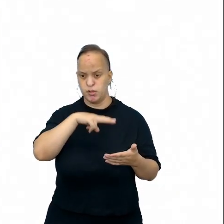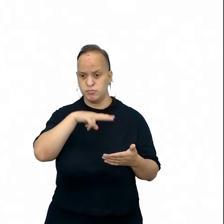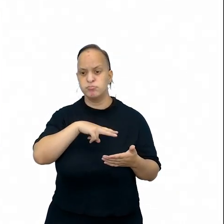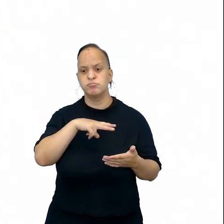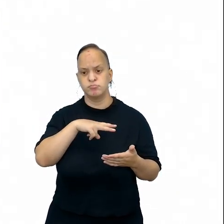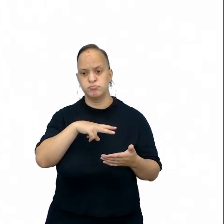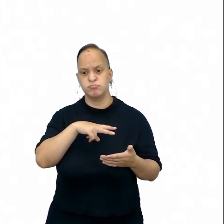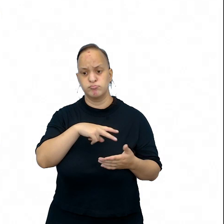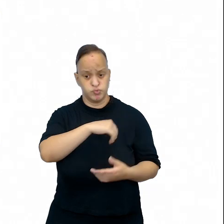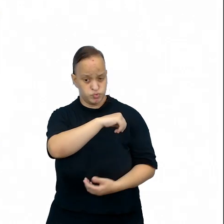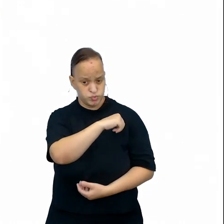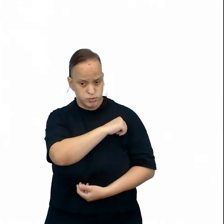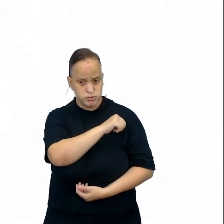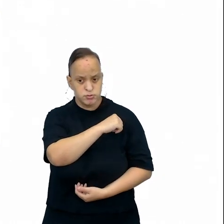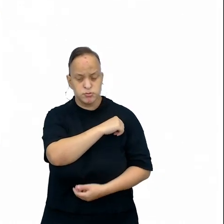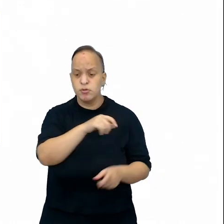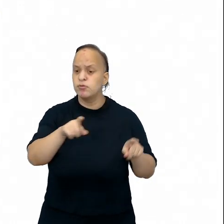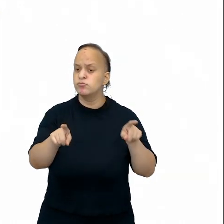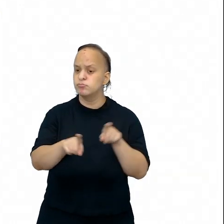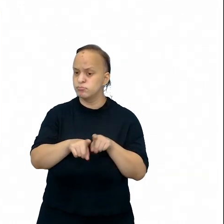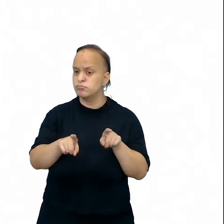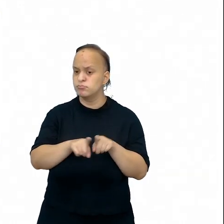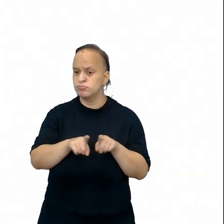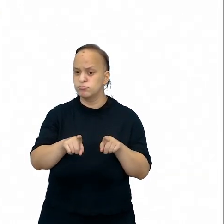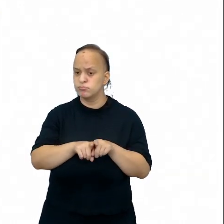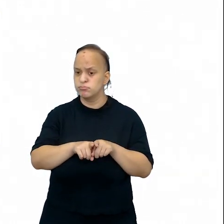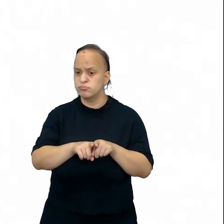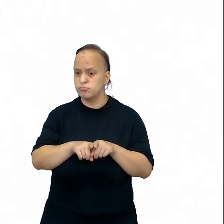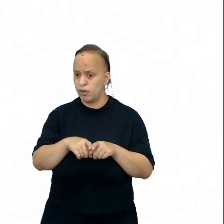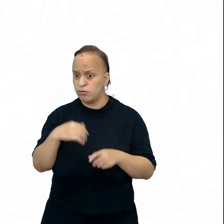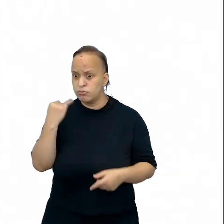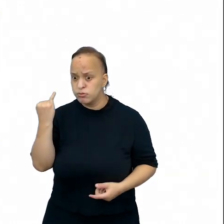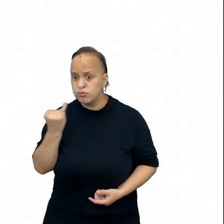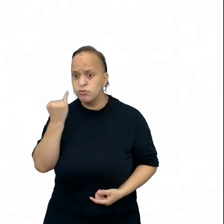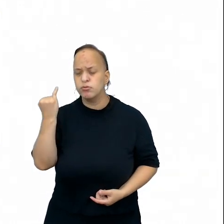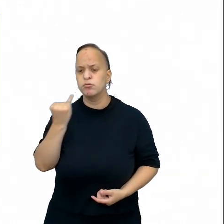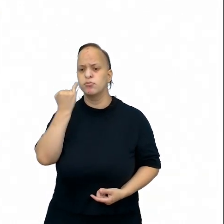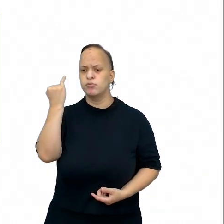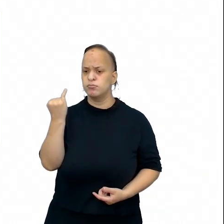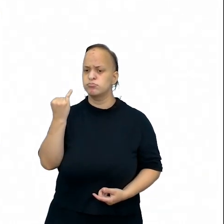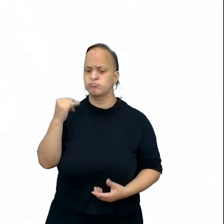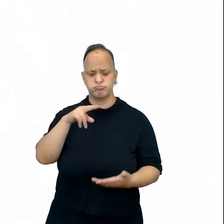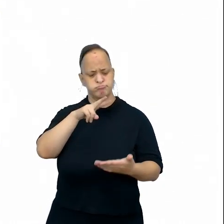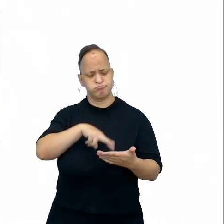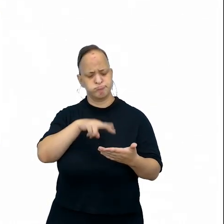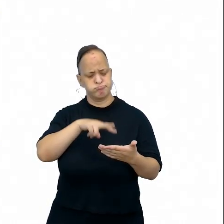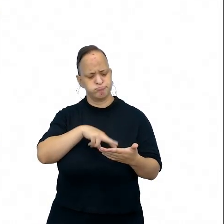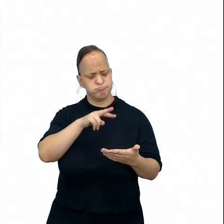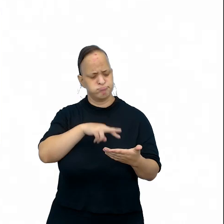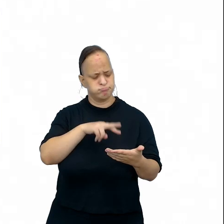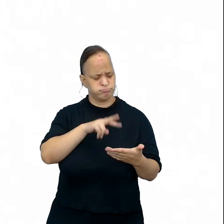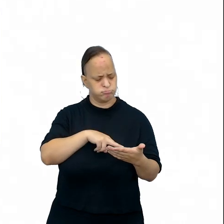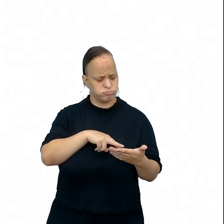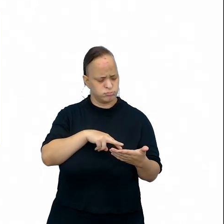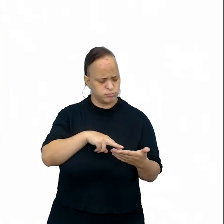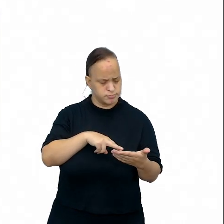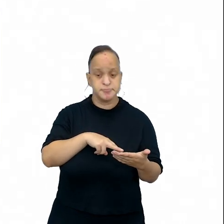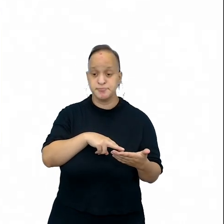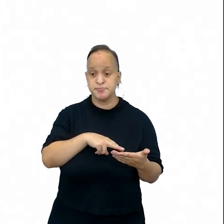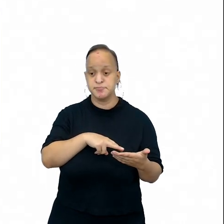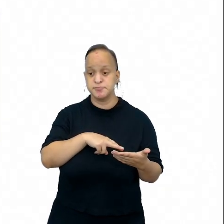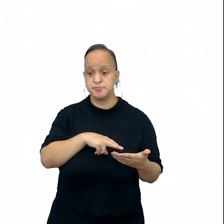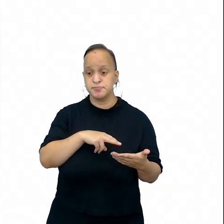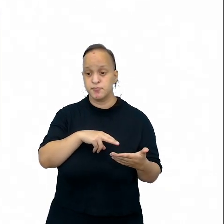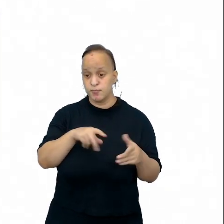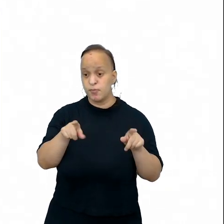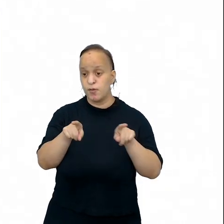também podem, né, ler os textos que estão ali, que serão tratados, né, na própria sala de aula. Aí o professor vai,